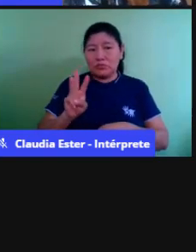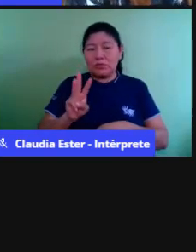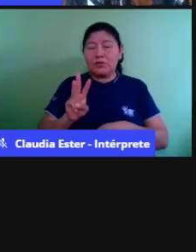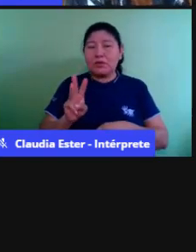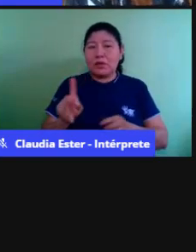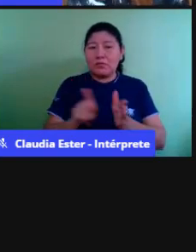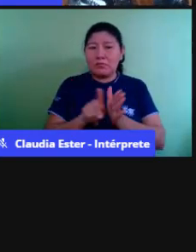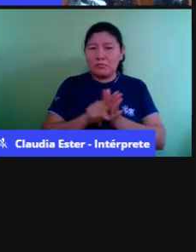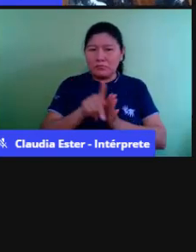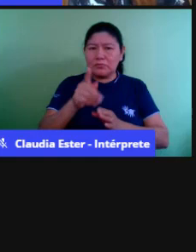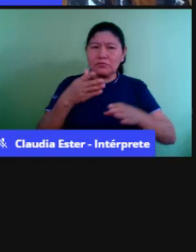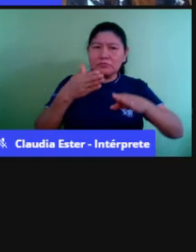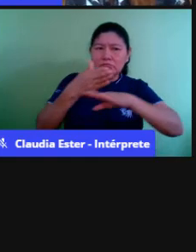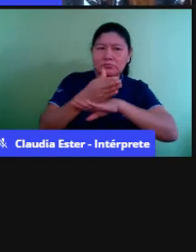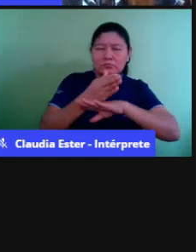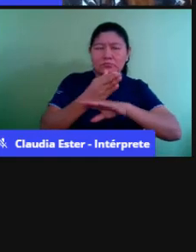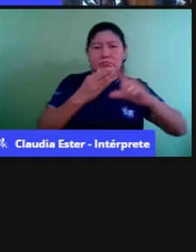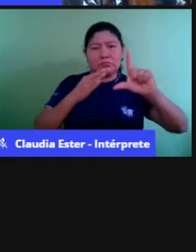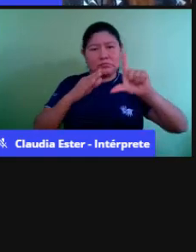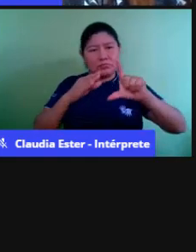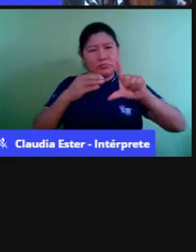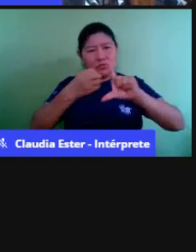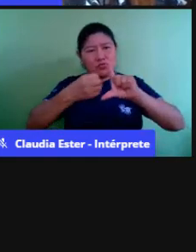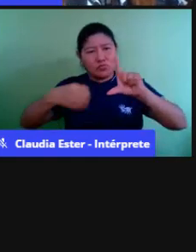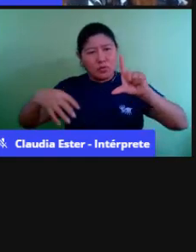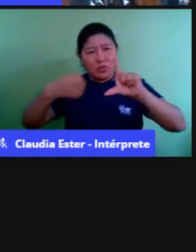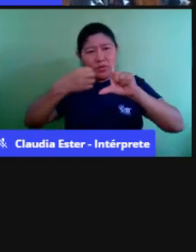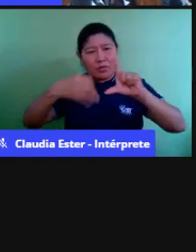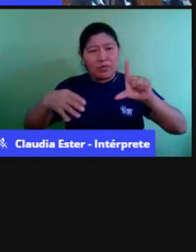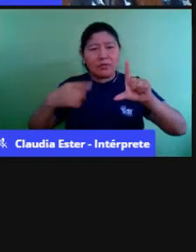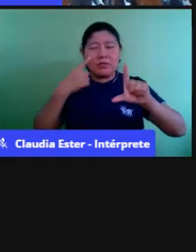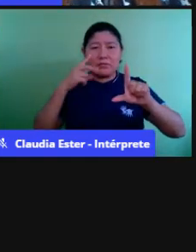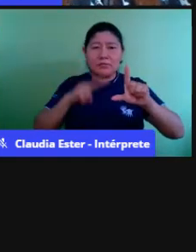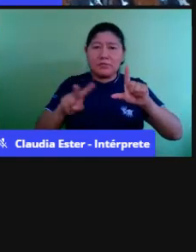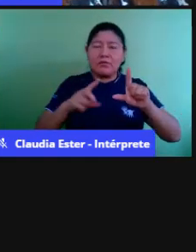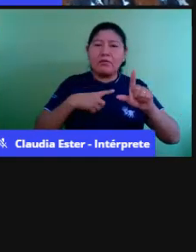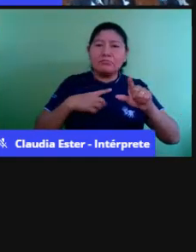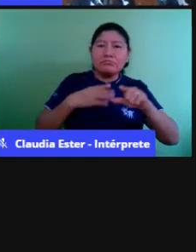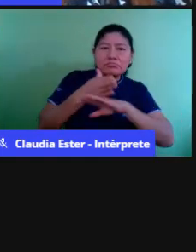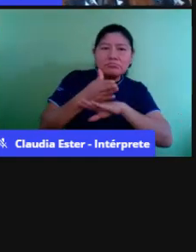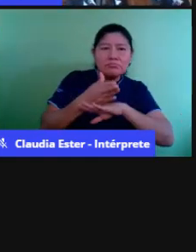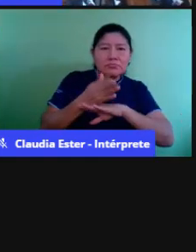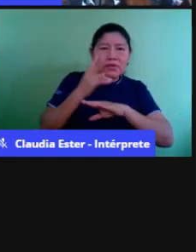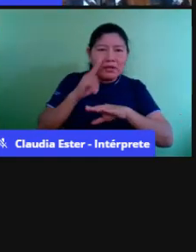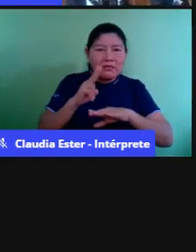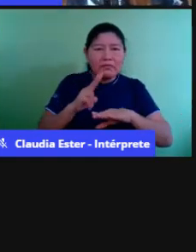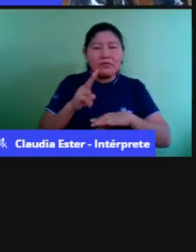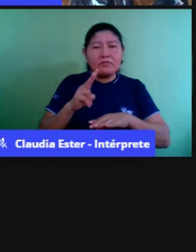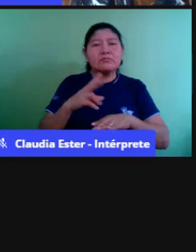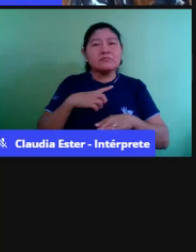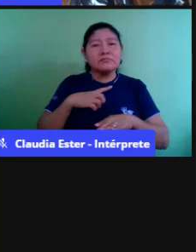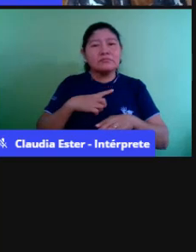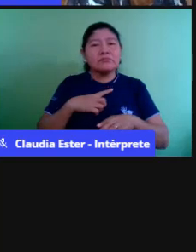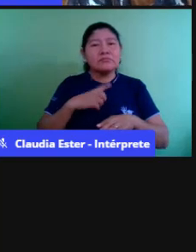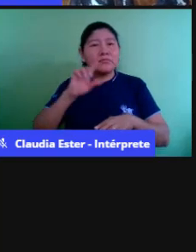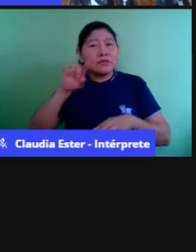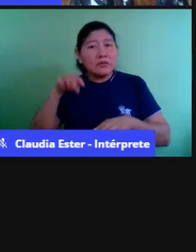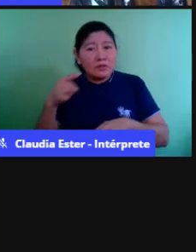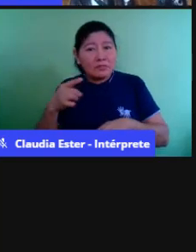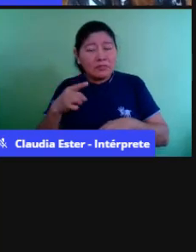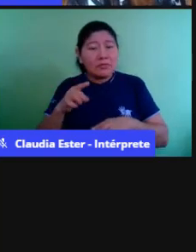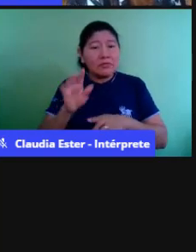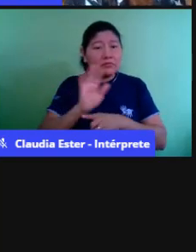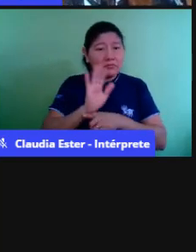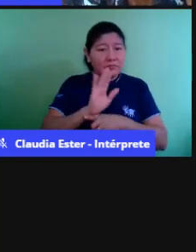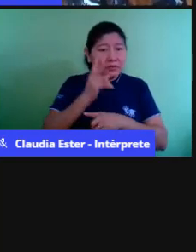o blog, né? Vai estar disponível para que vocês possam assistir em outro momento, que agora nós não